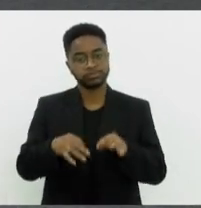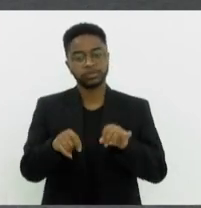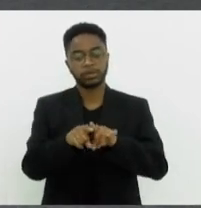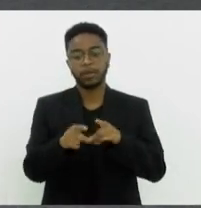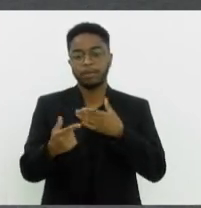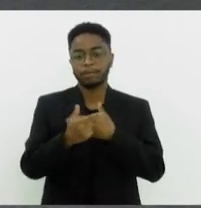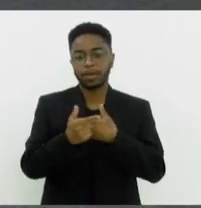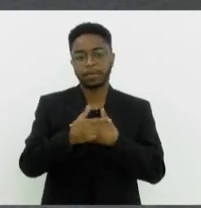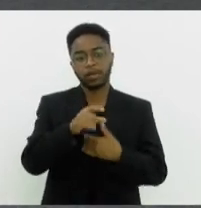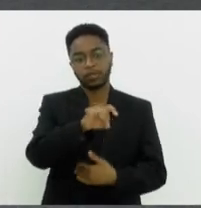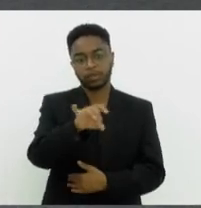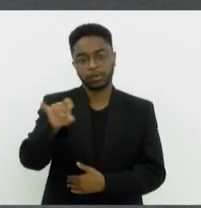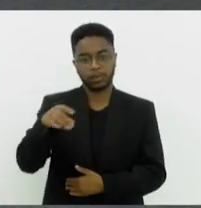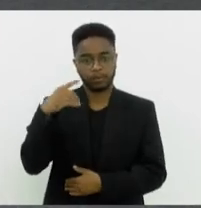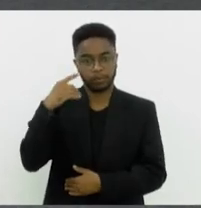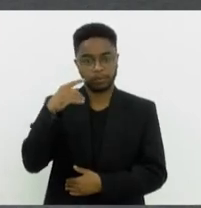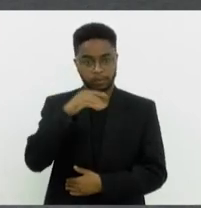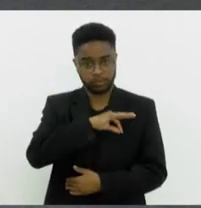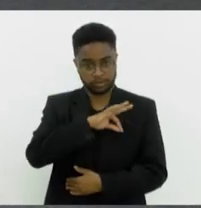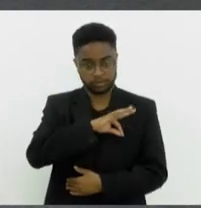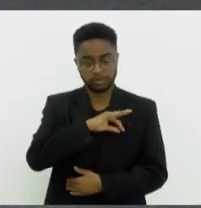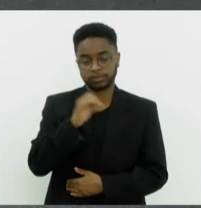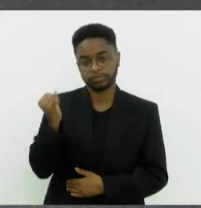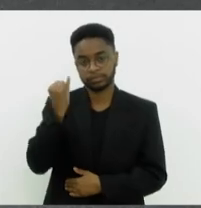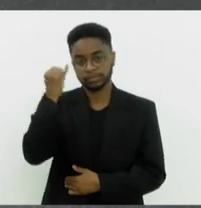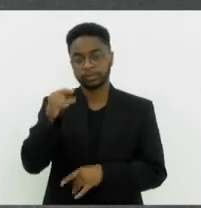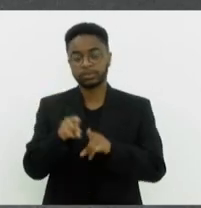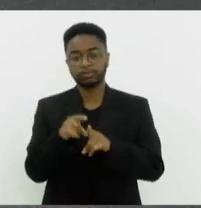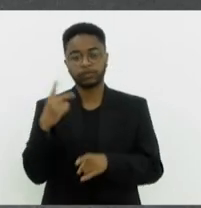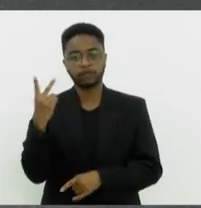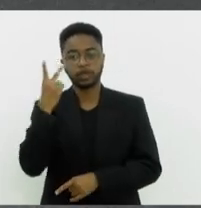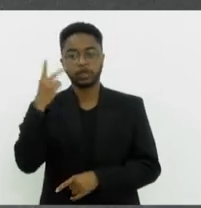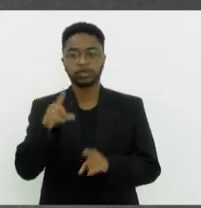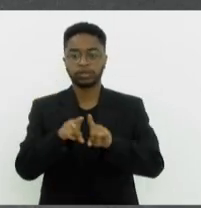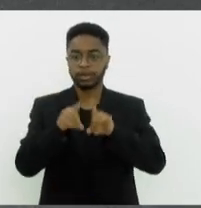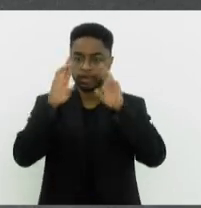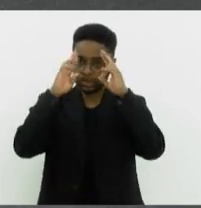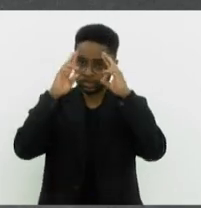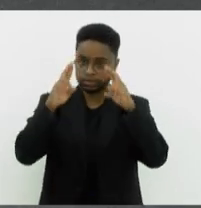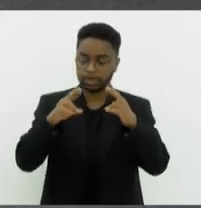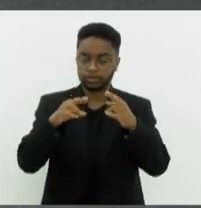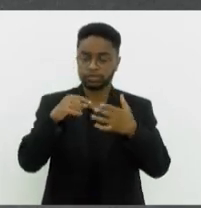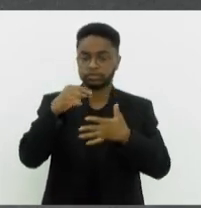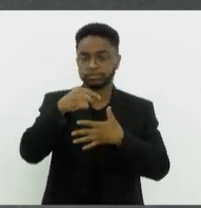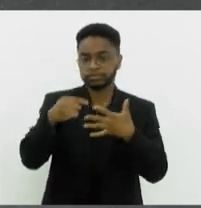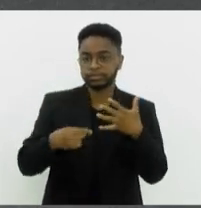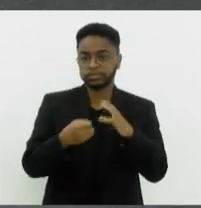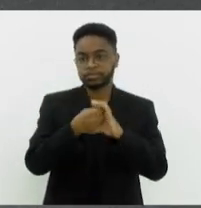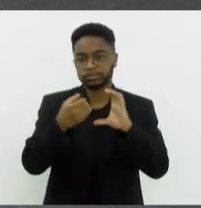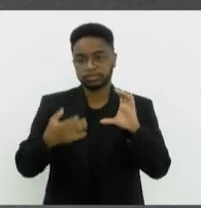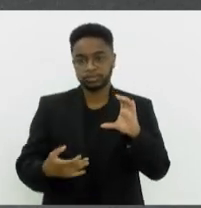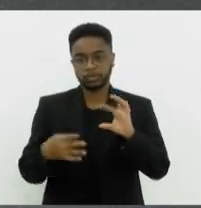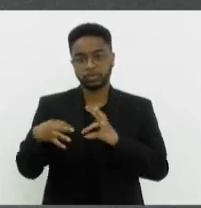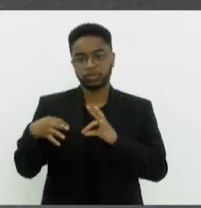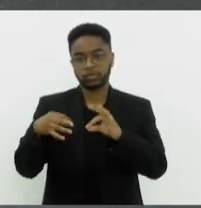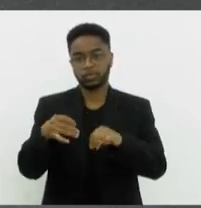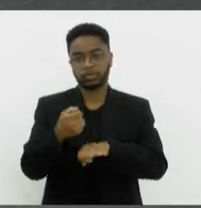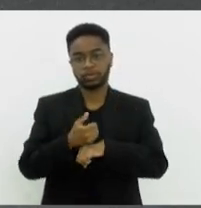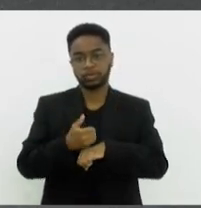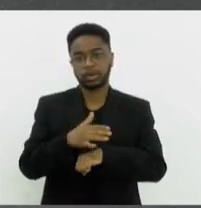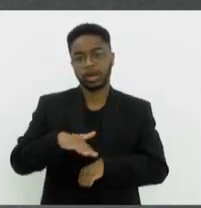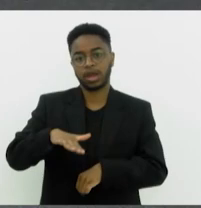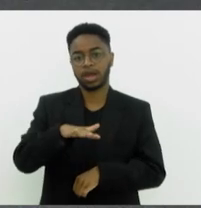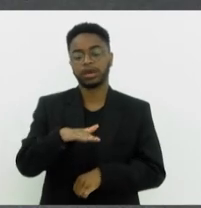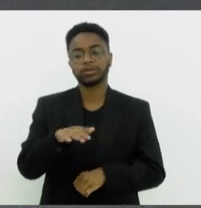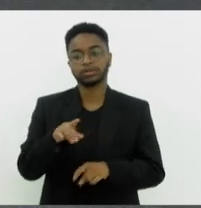penais é fundamental, a valorização, o respeito a todos os aspectos da sua carreira